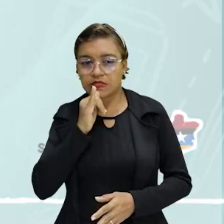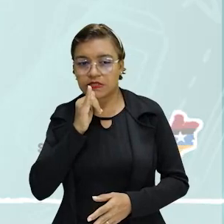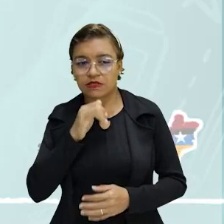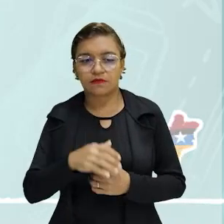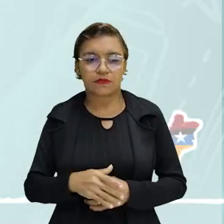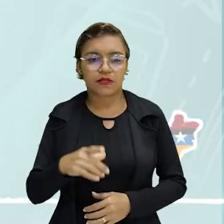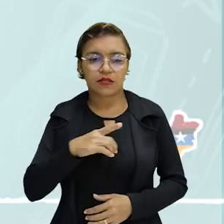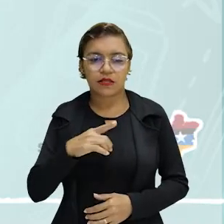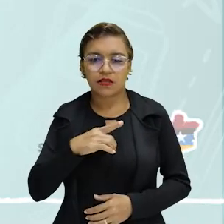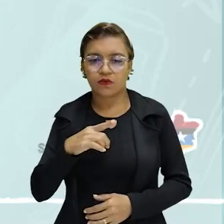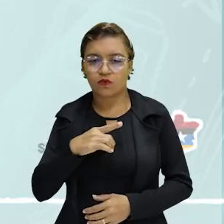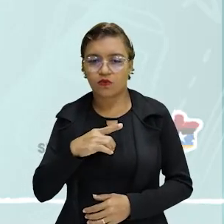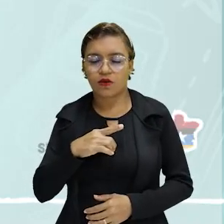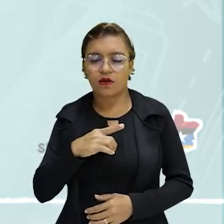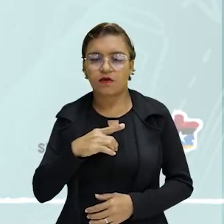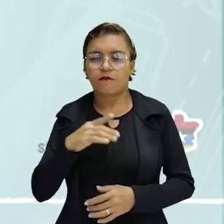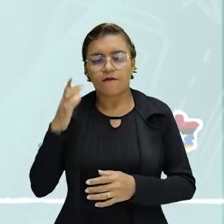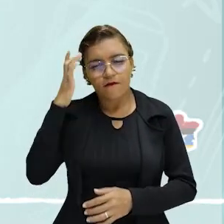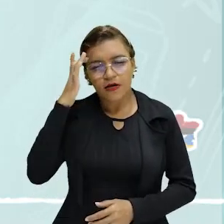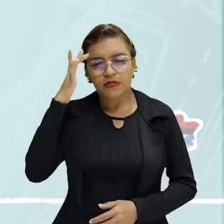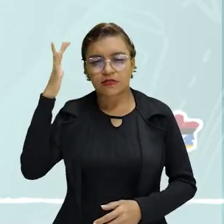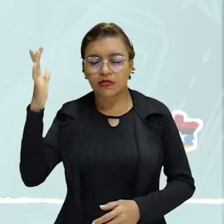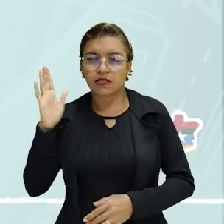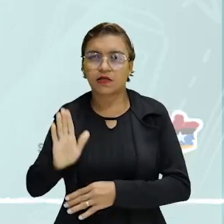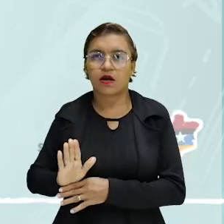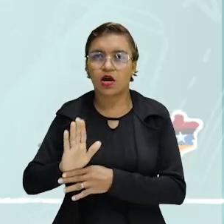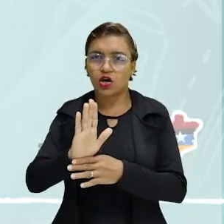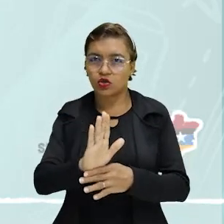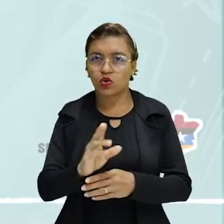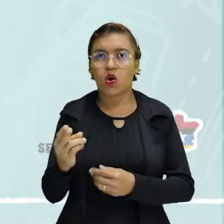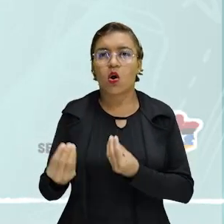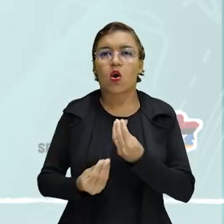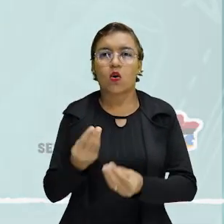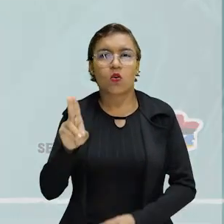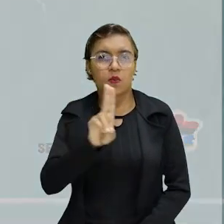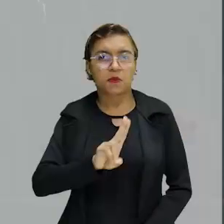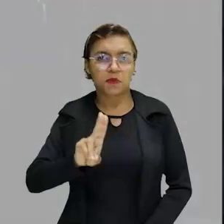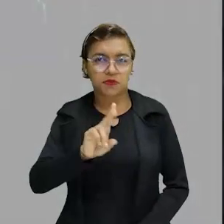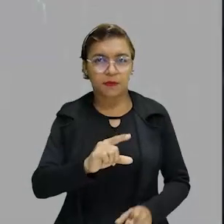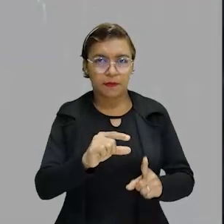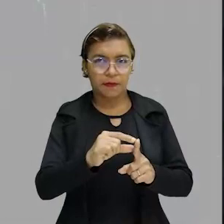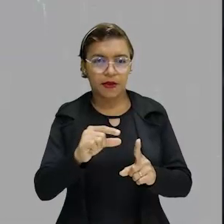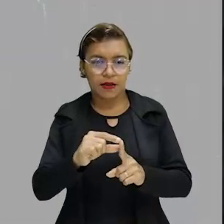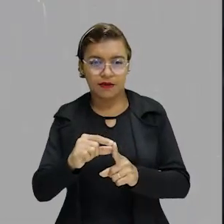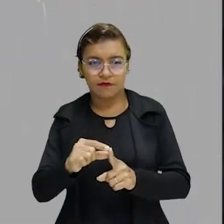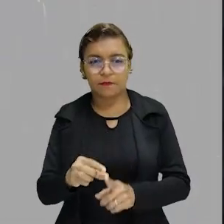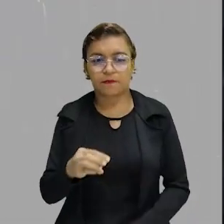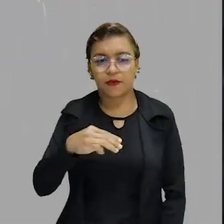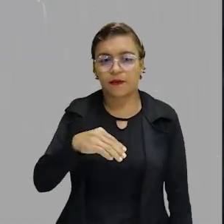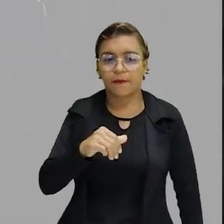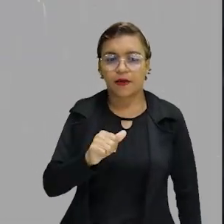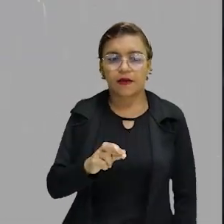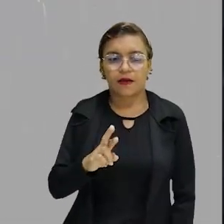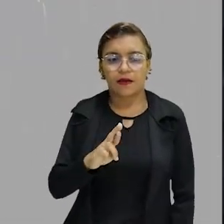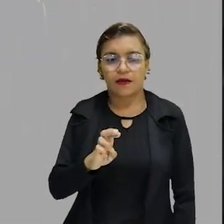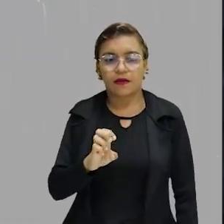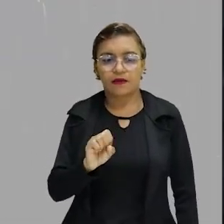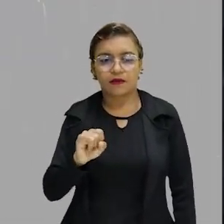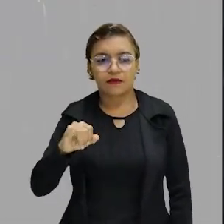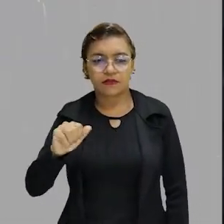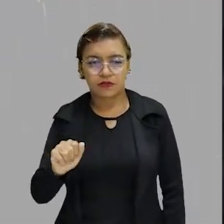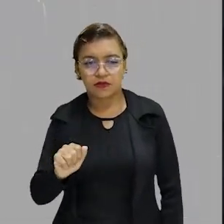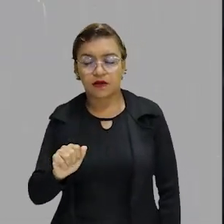de facilitar ou auxiliar a pronúncia de uma palavra. Maresia, o E funciona como